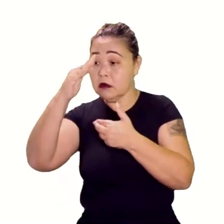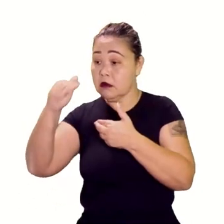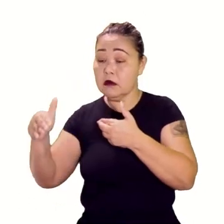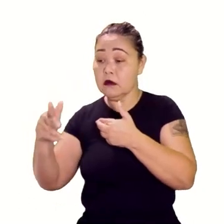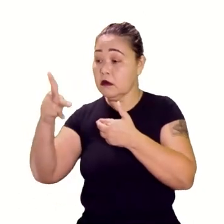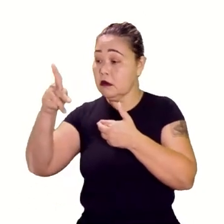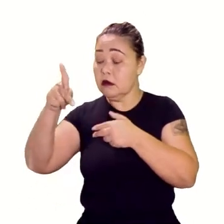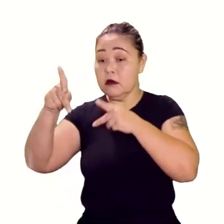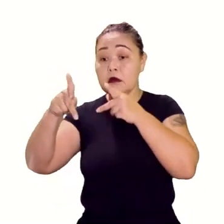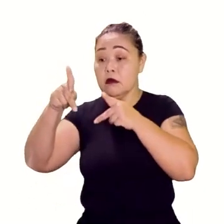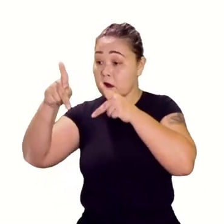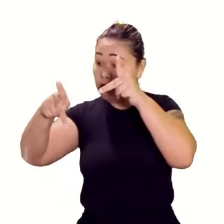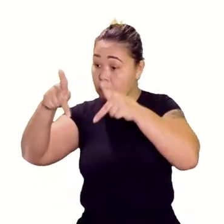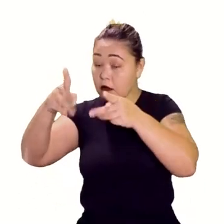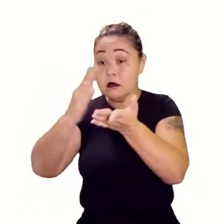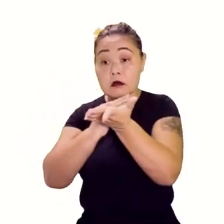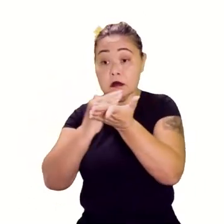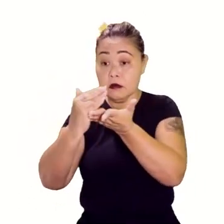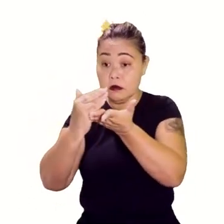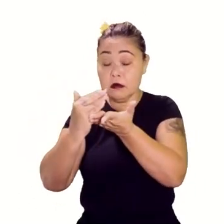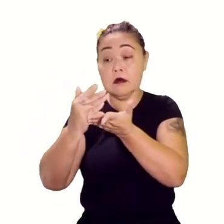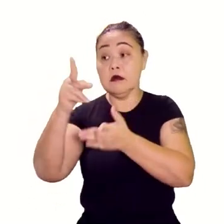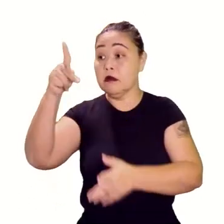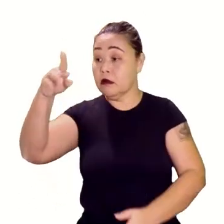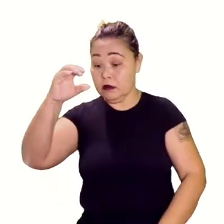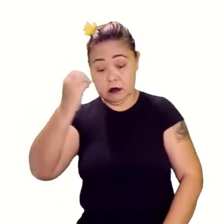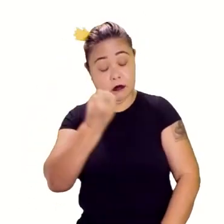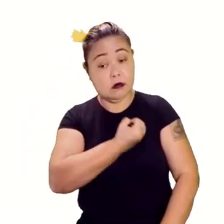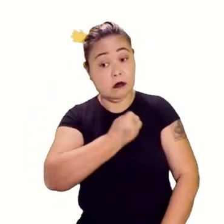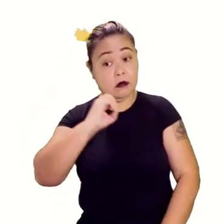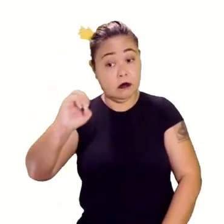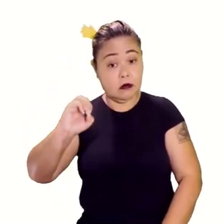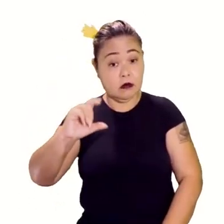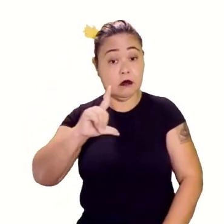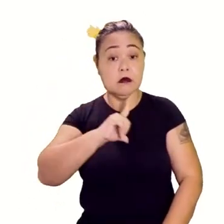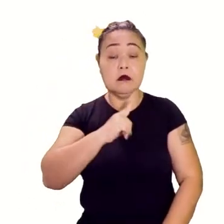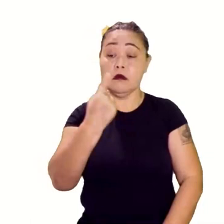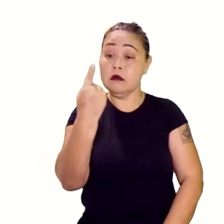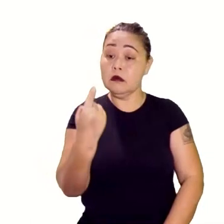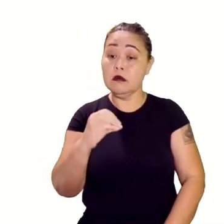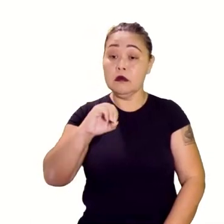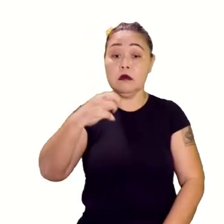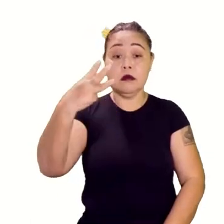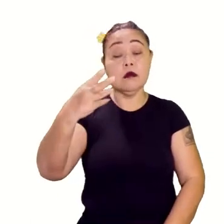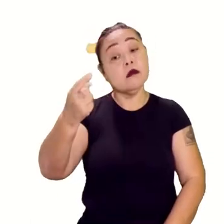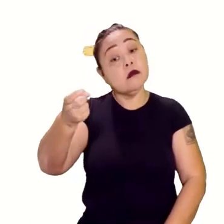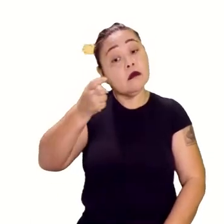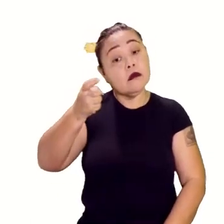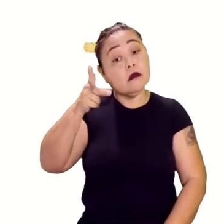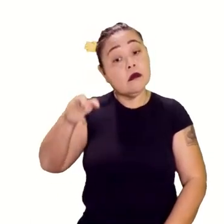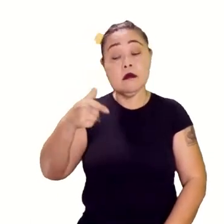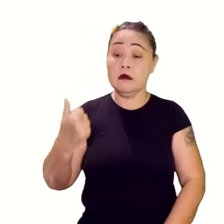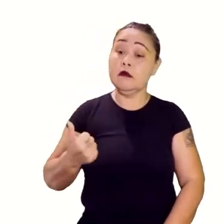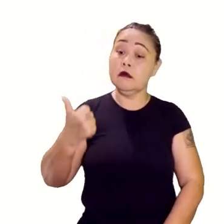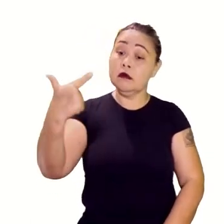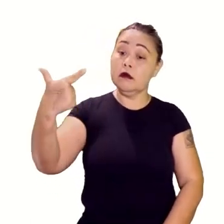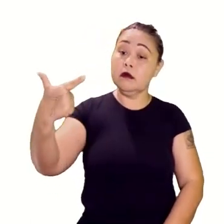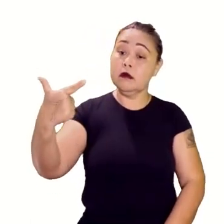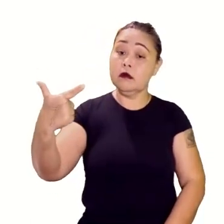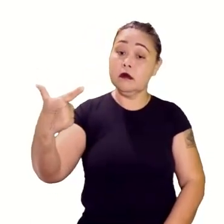cortar a nossa população inicial. Né? Isso Ou mesmo. Seja, vamos ficar com 1,03 elevado a x igual